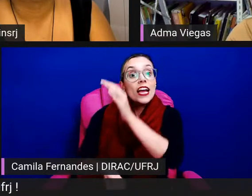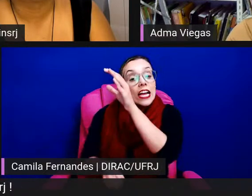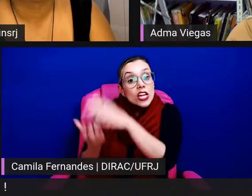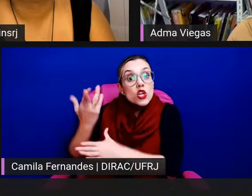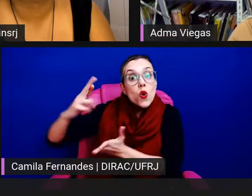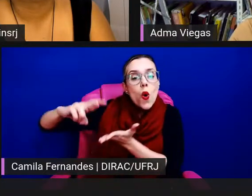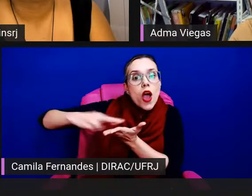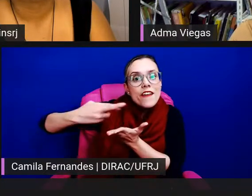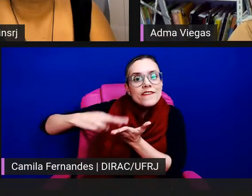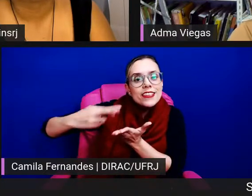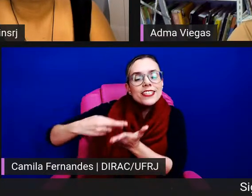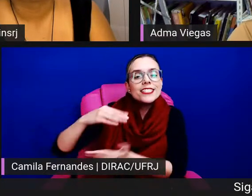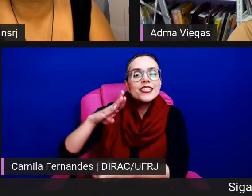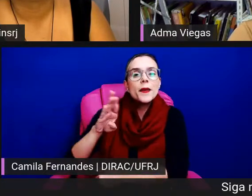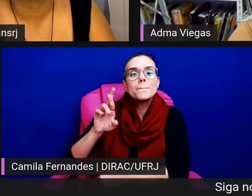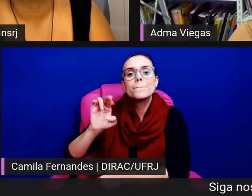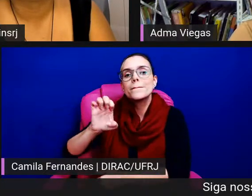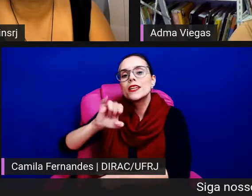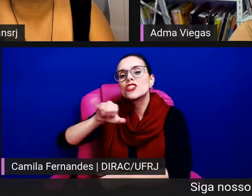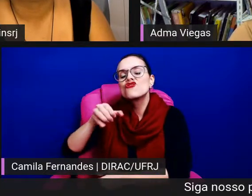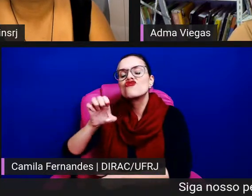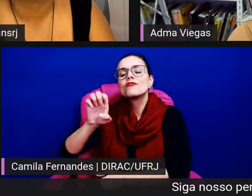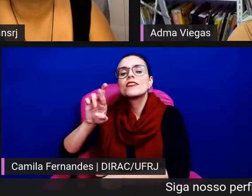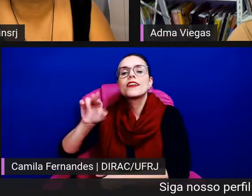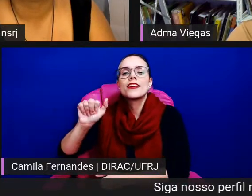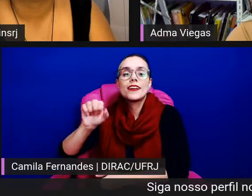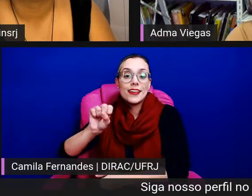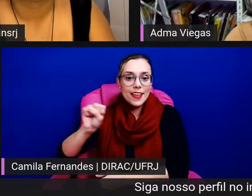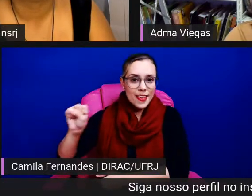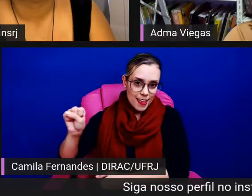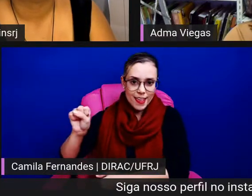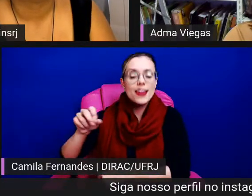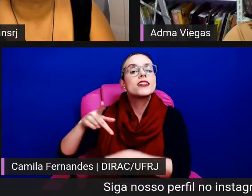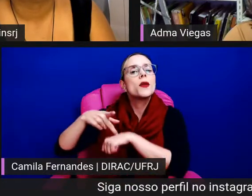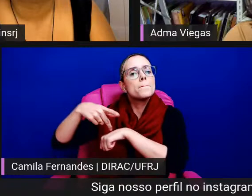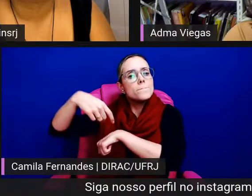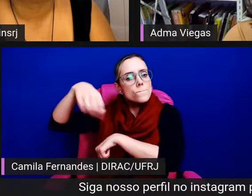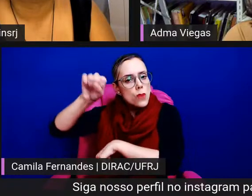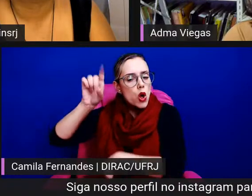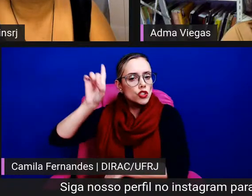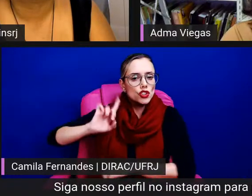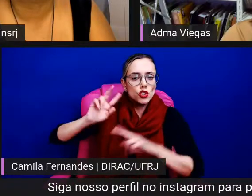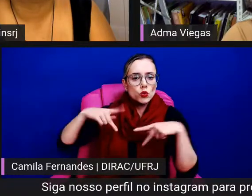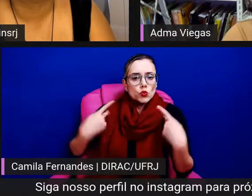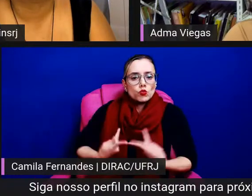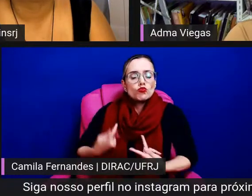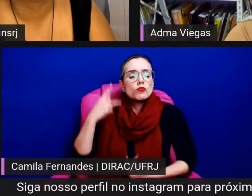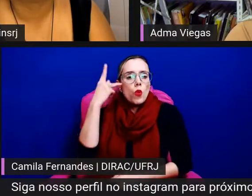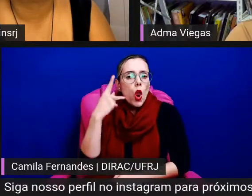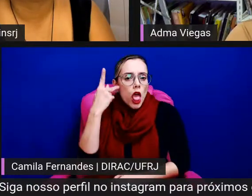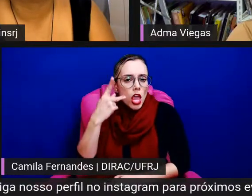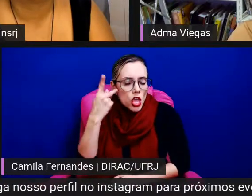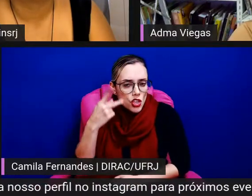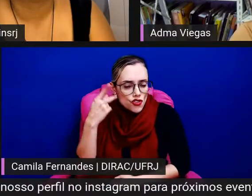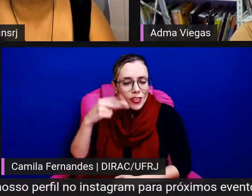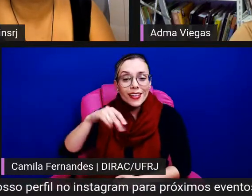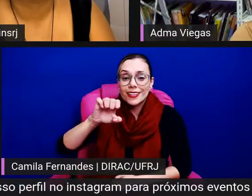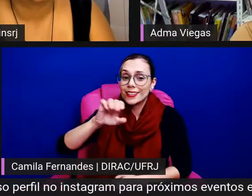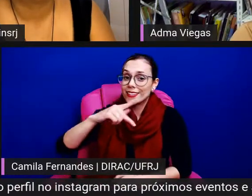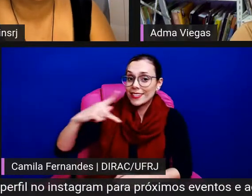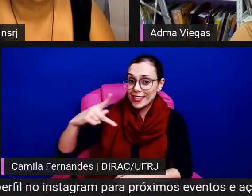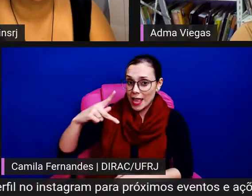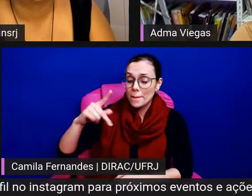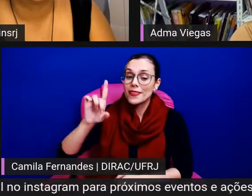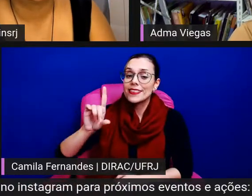mestranda no programa de pós-graduação em Políticas Públicas em Direitos Humanos do NEPDH, aqui da